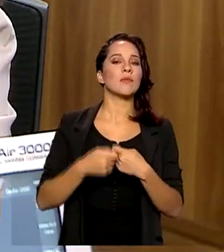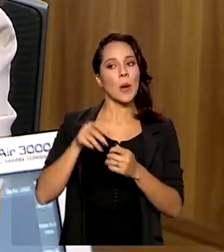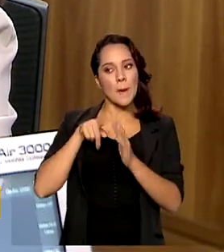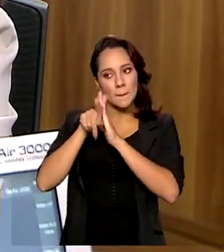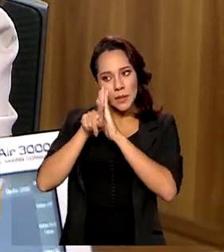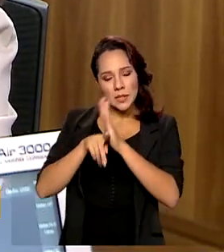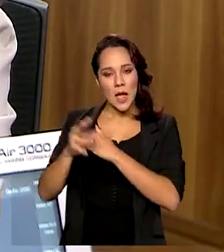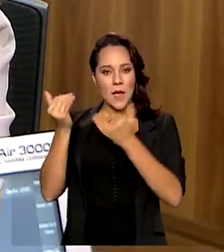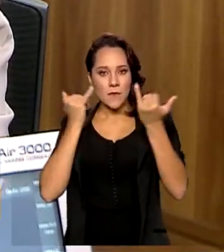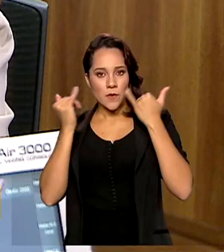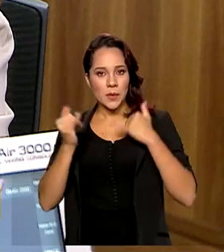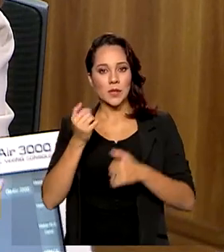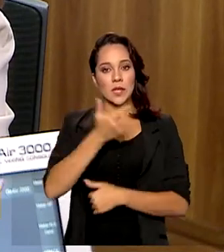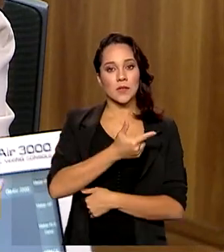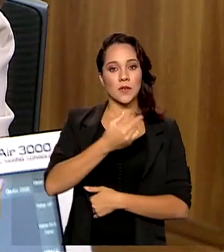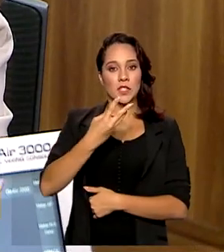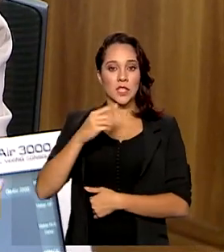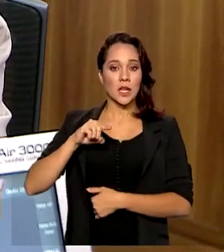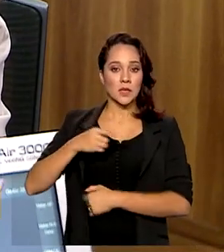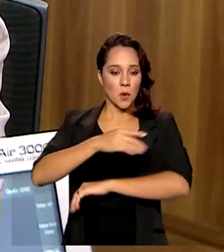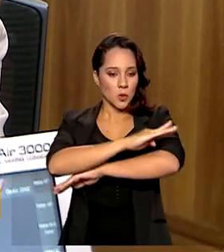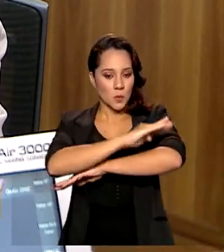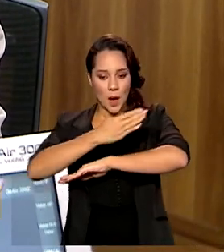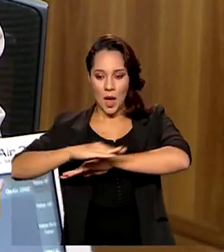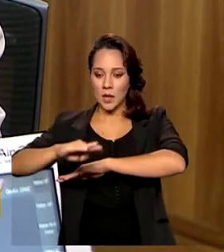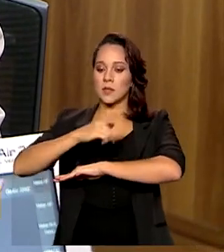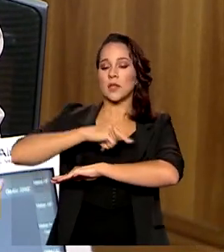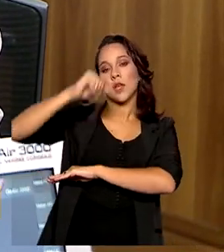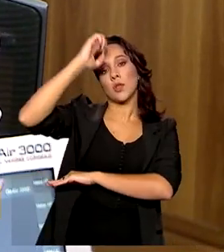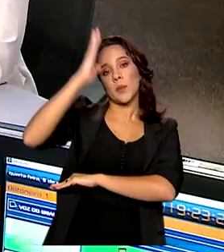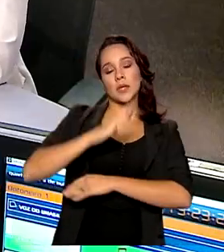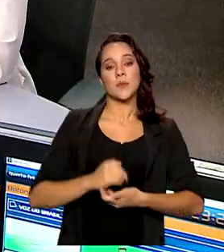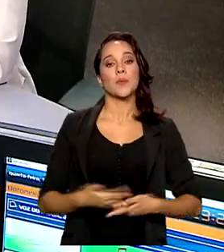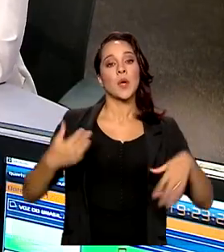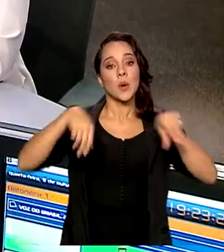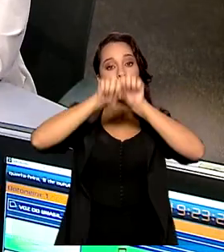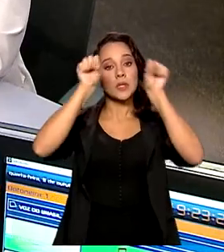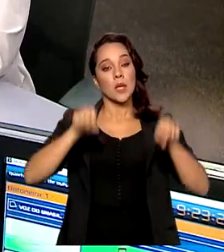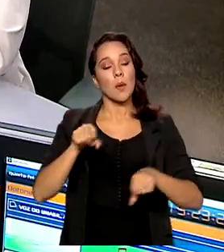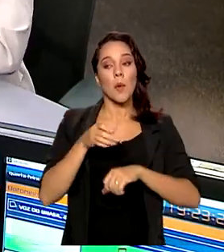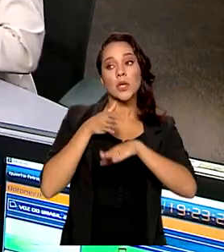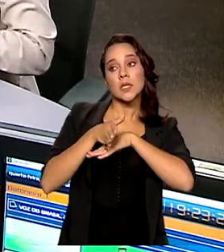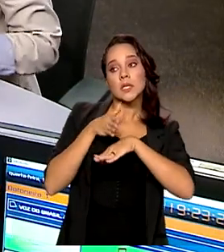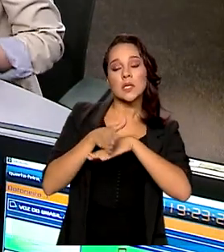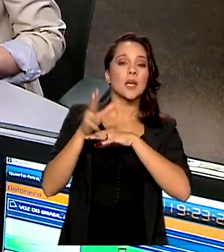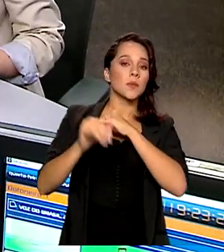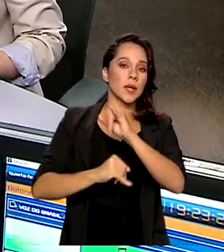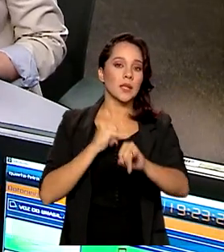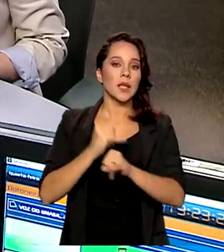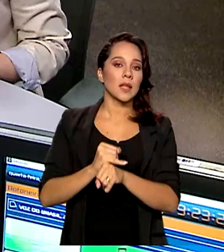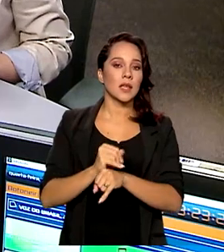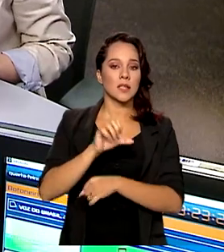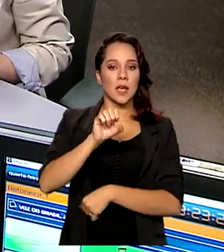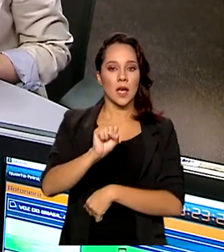é possível checar dados das 23 mil barragens existentes no Brasil. O sistema pode ser acessado pela internet